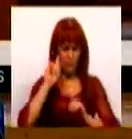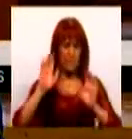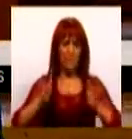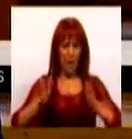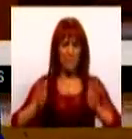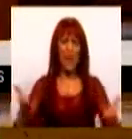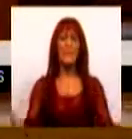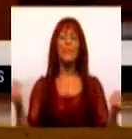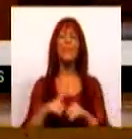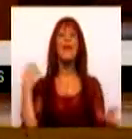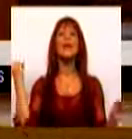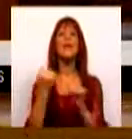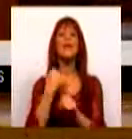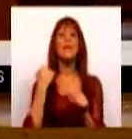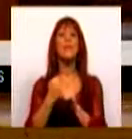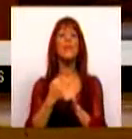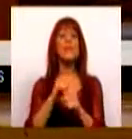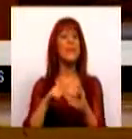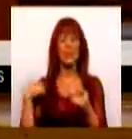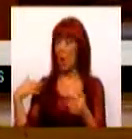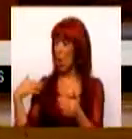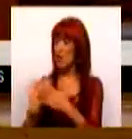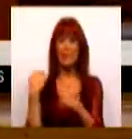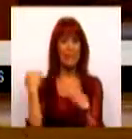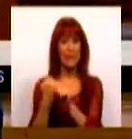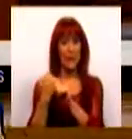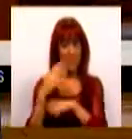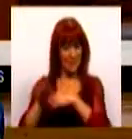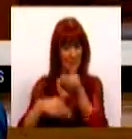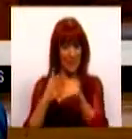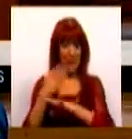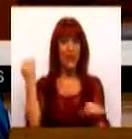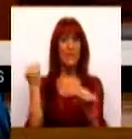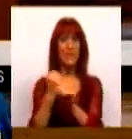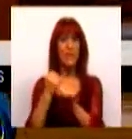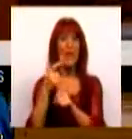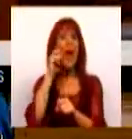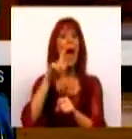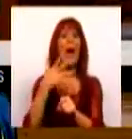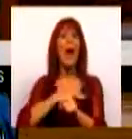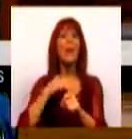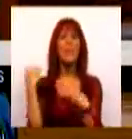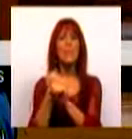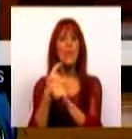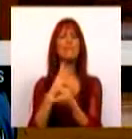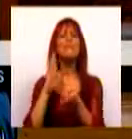pena, trabalharmos como temos trabalhado e trabalharmos com quem temos